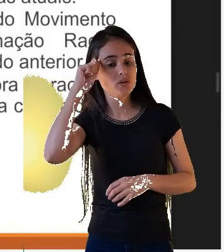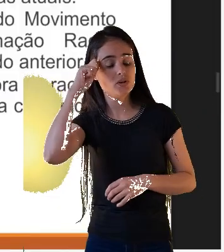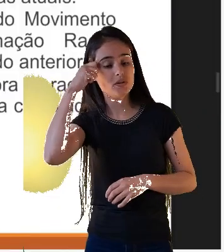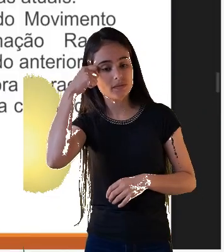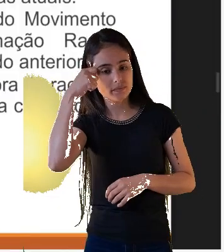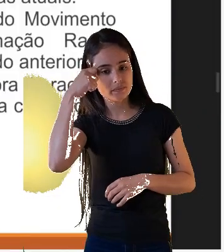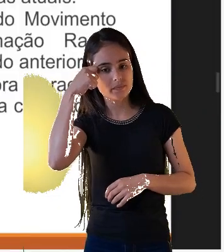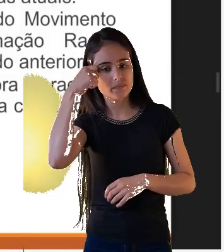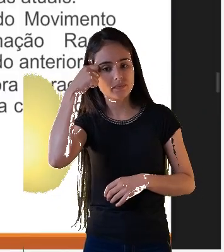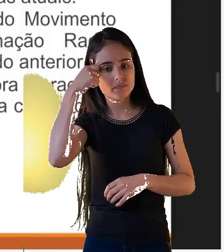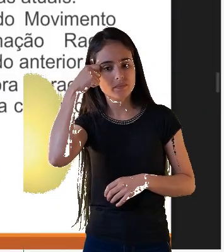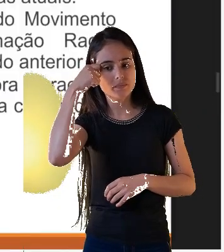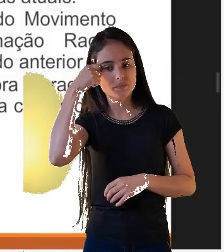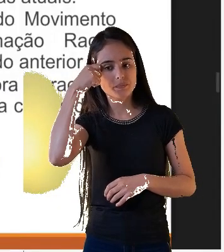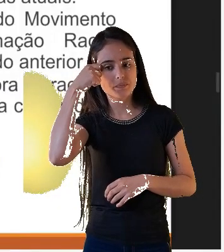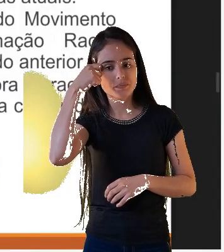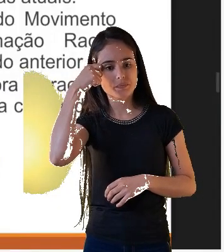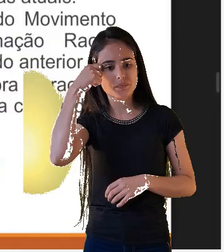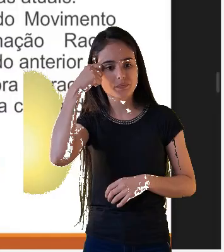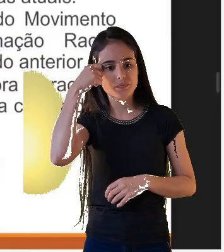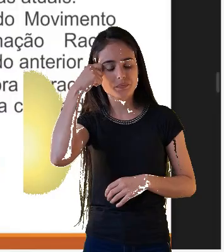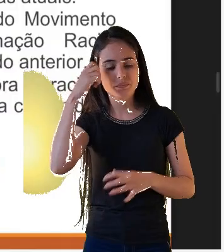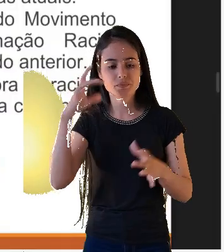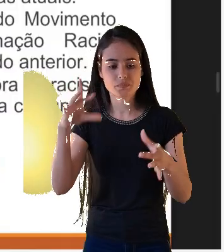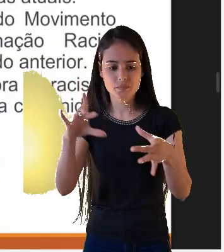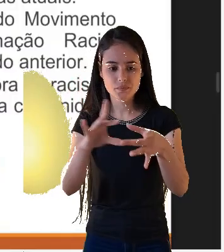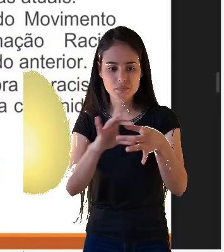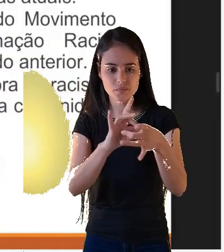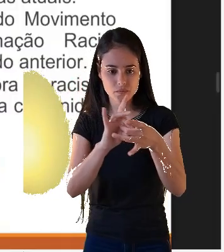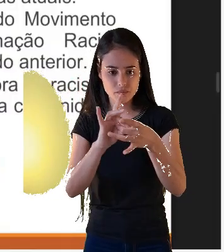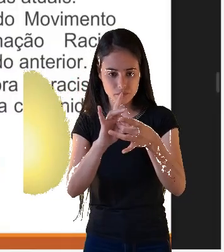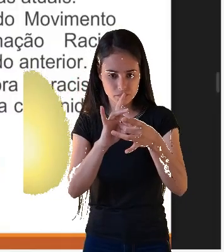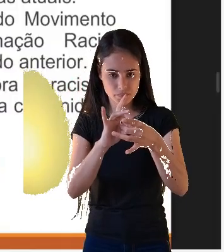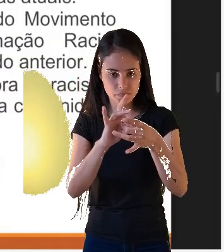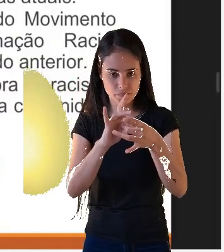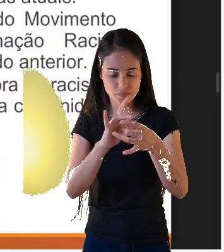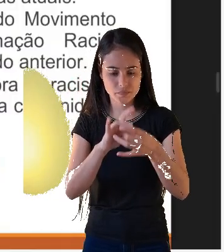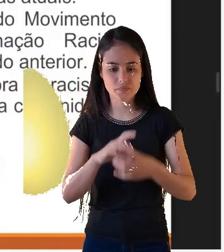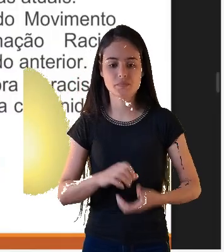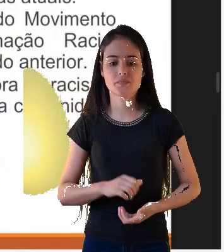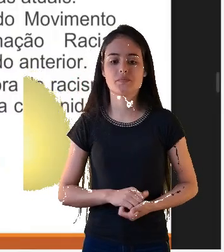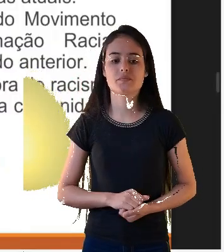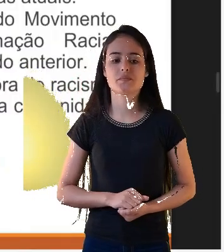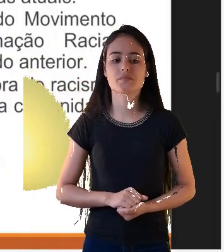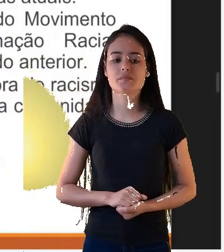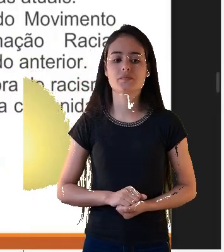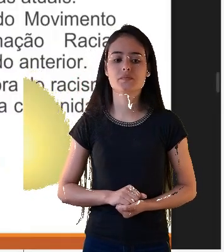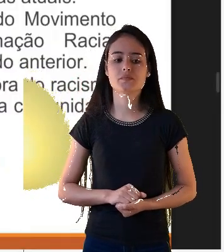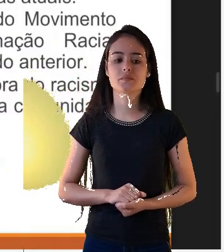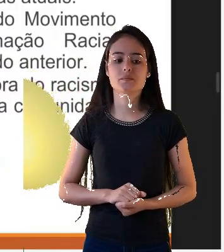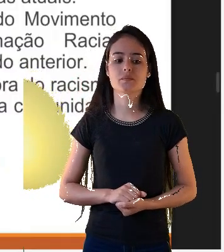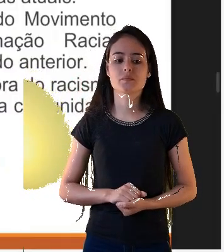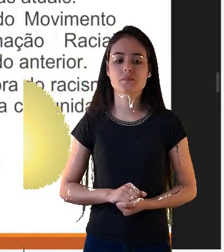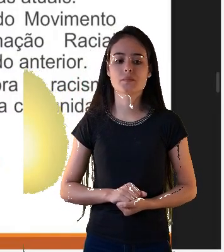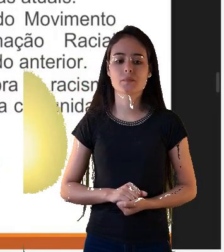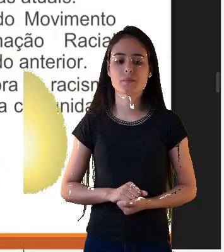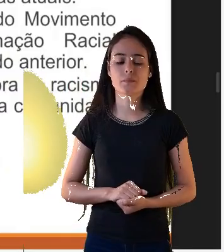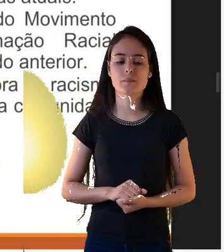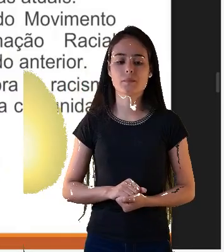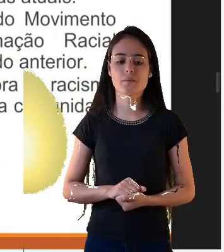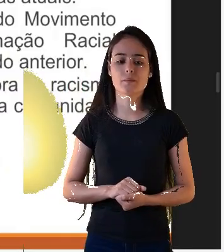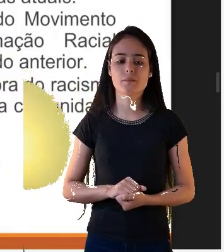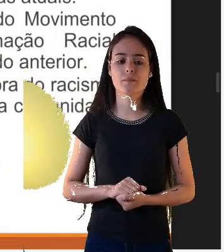a grande manifestação, né, de fundação do movimento negro, né?